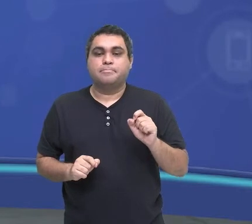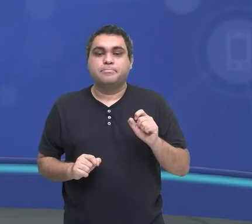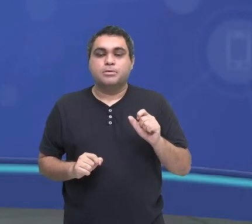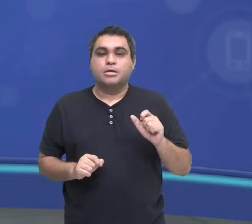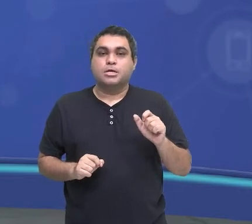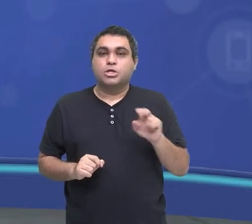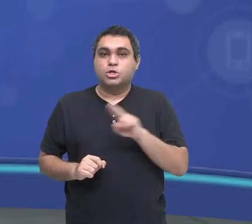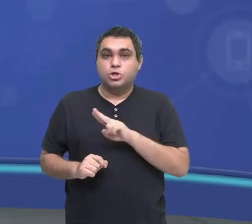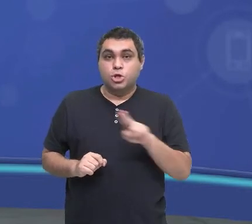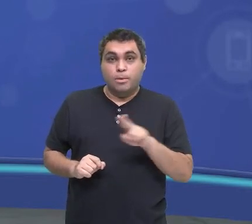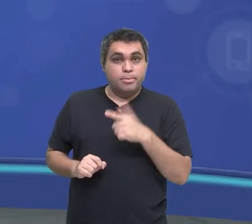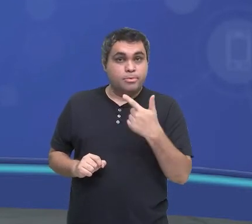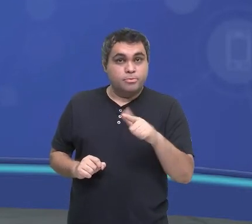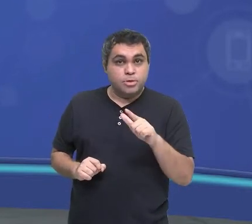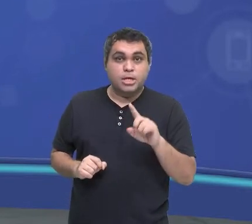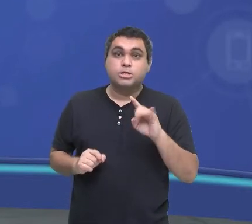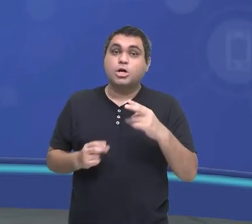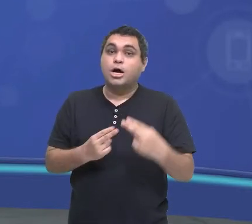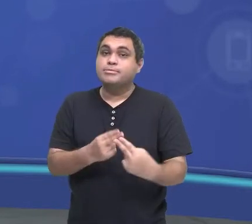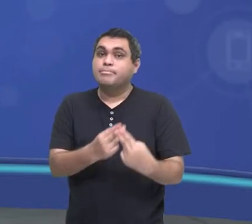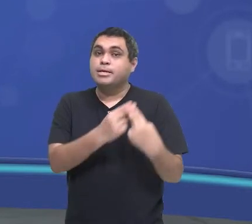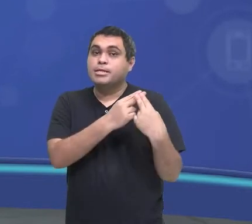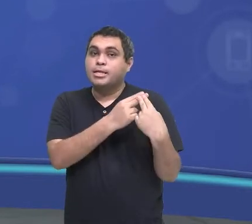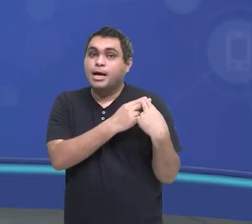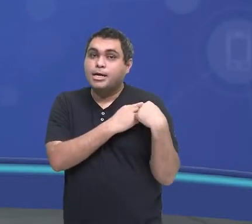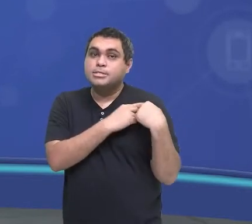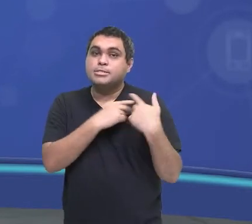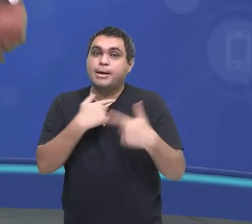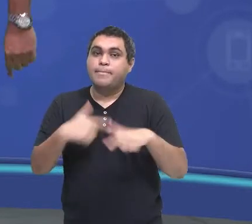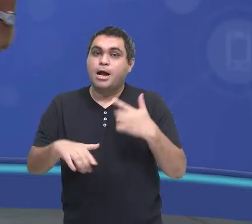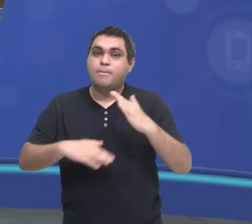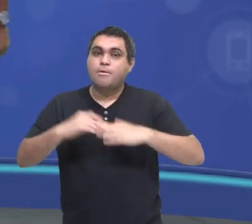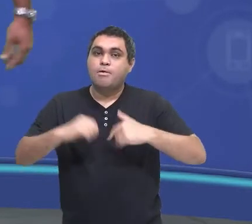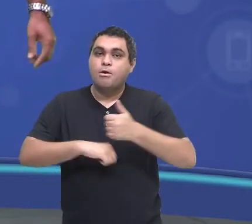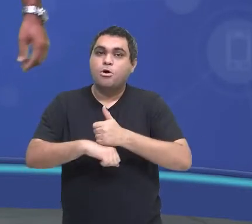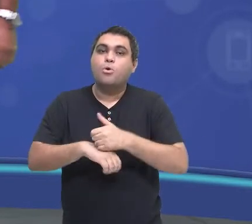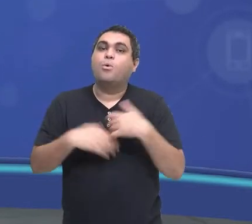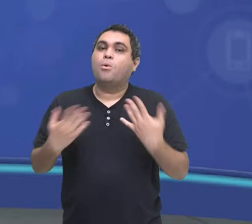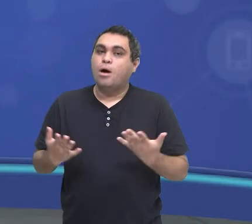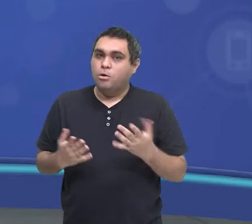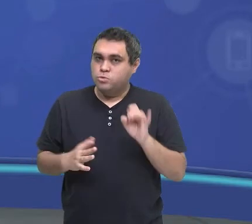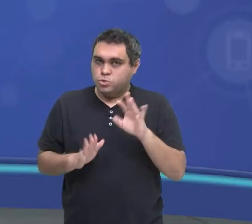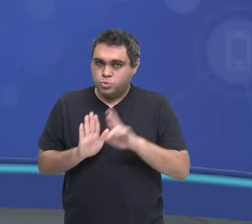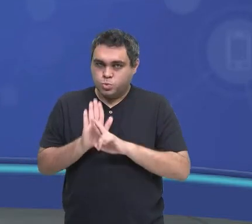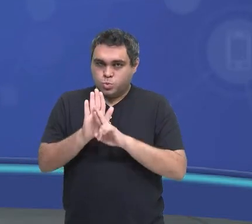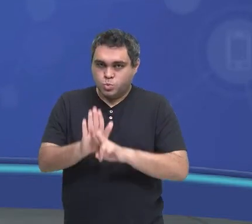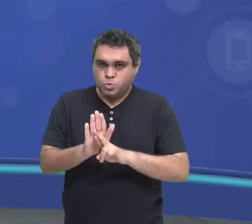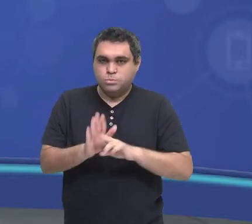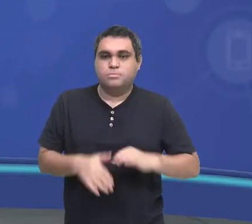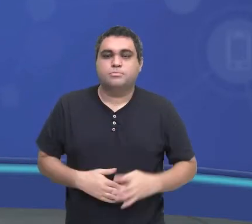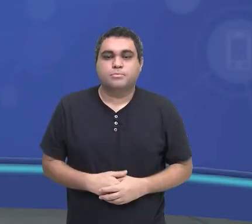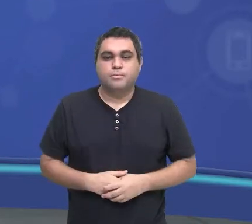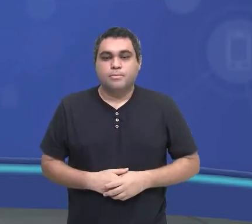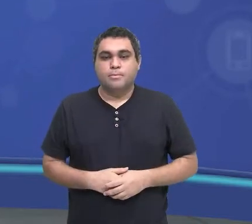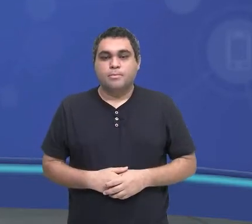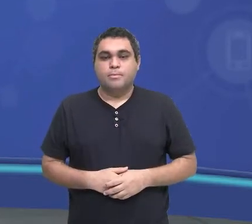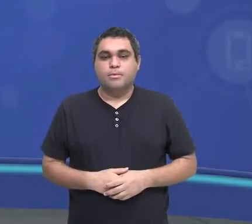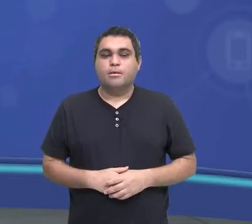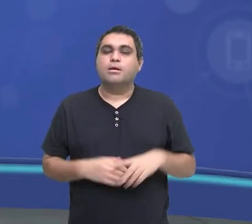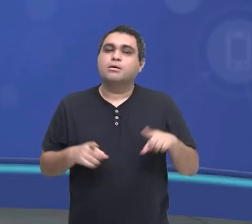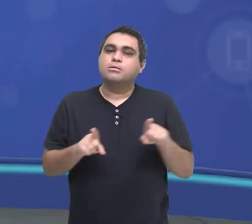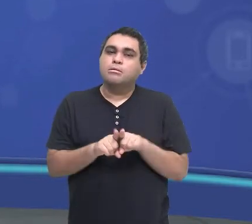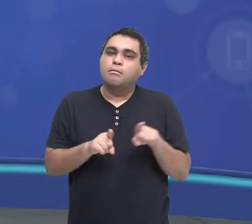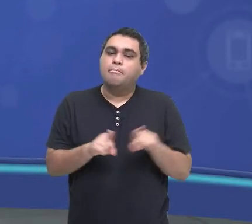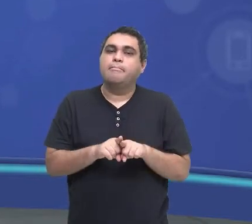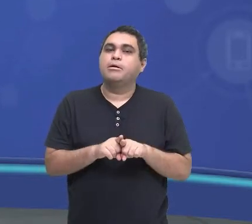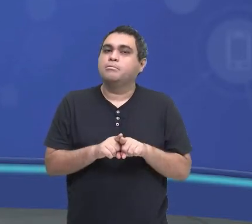pela ocupação que exercem. Como eu falei, olha só. Vamos lá? Passando, ou por algum traço social